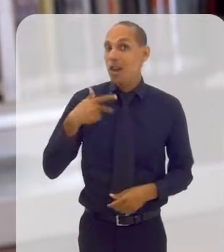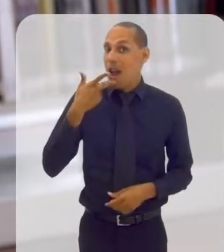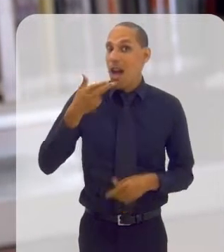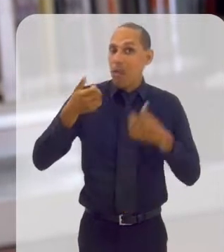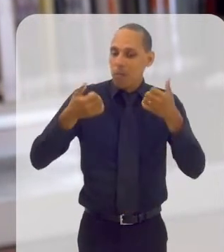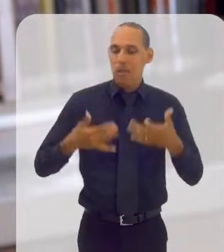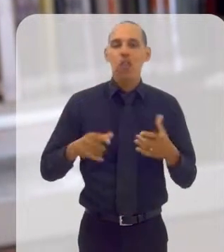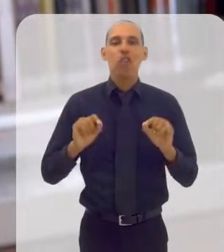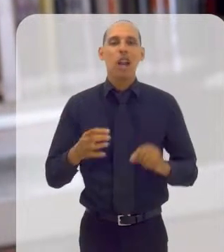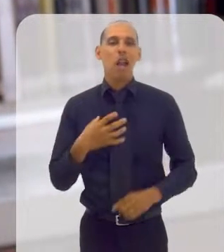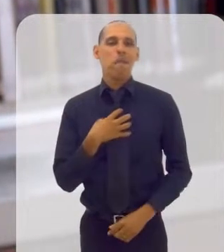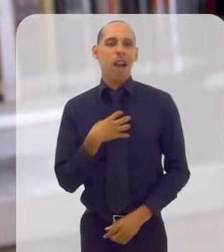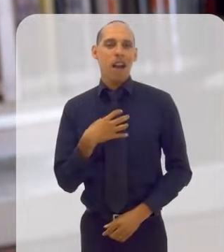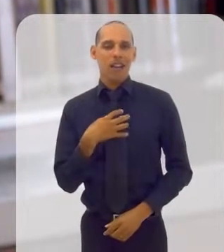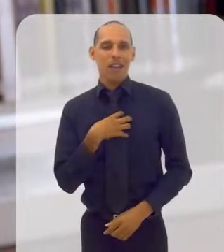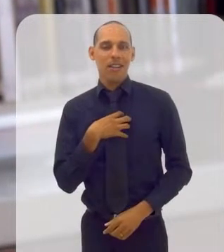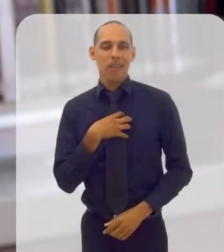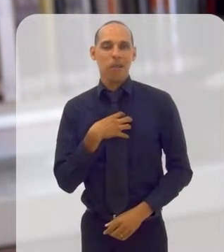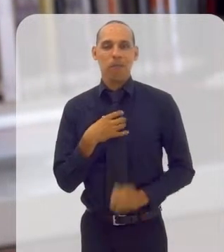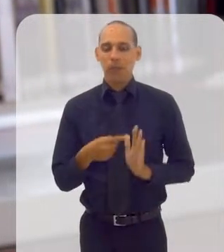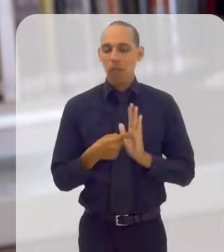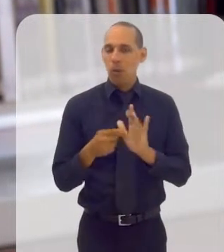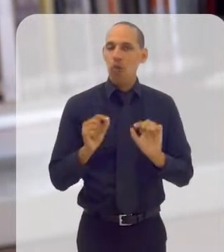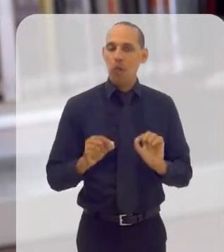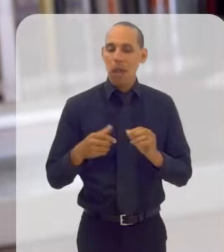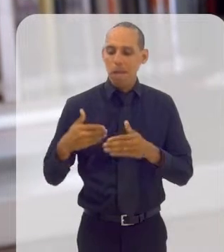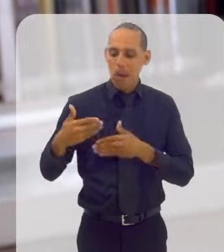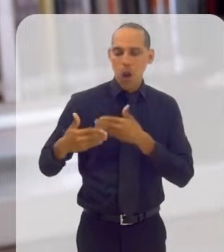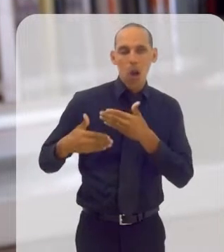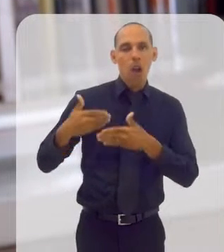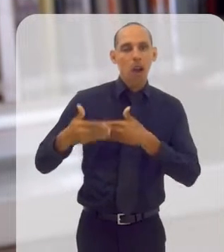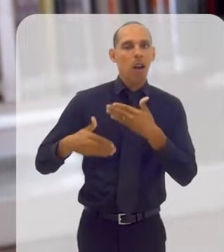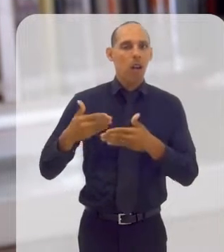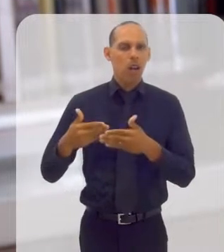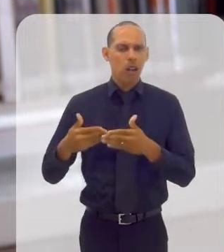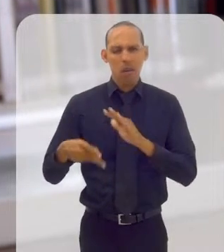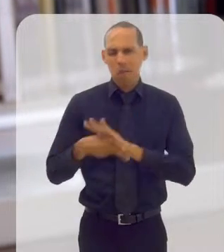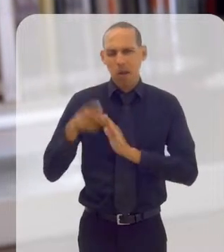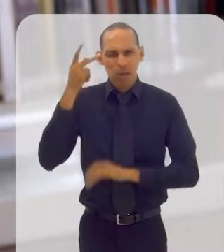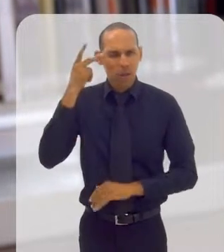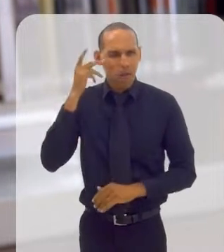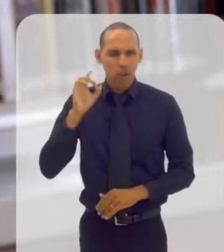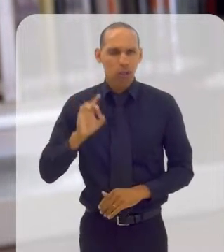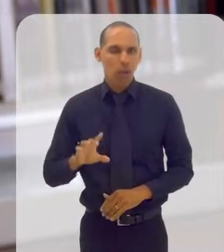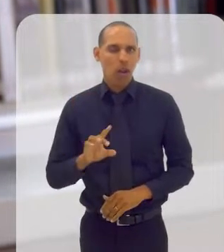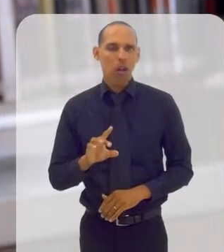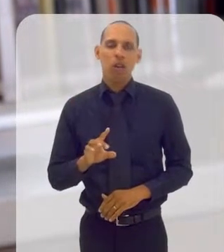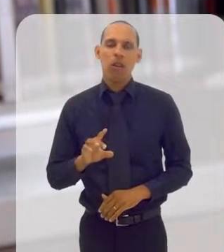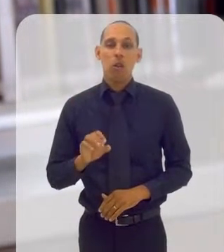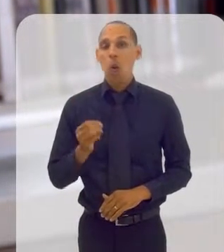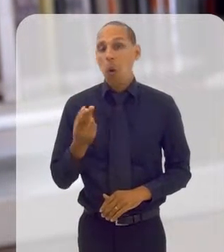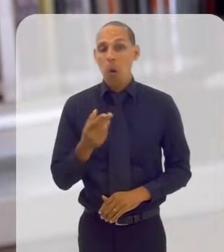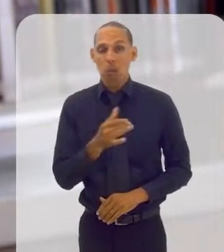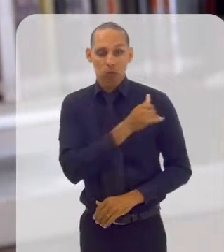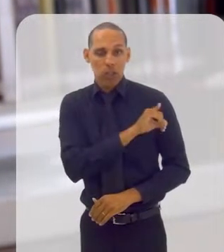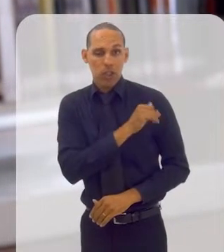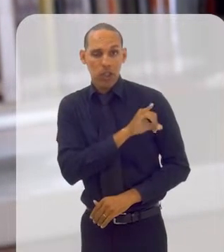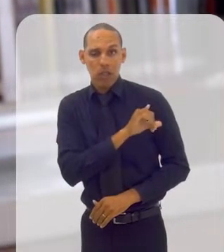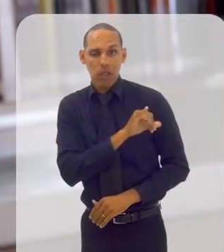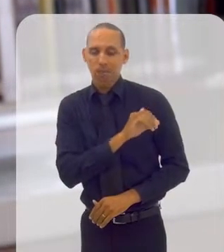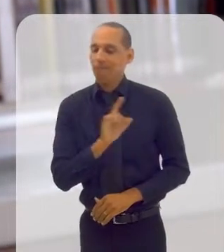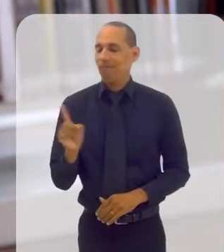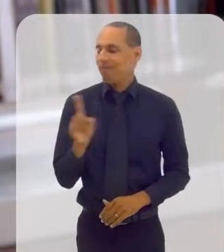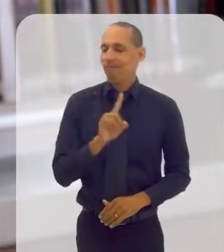exemplo da Bahia para que a gente possa identificar que esse é um processo que não pertence apenas a São Paulo, apenas ao Rio